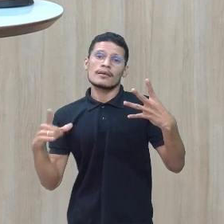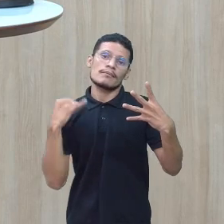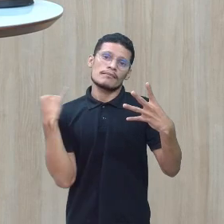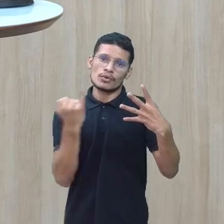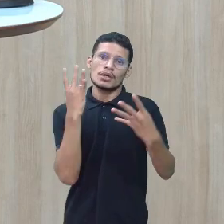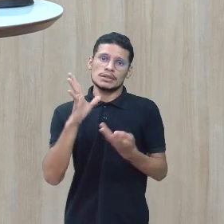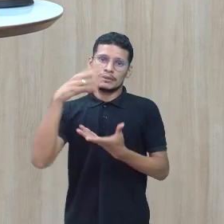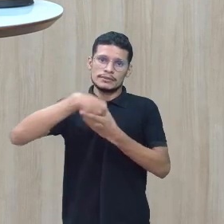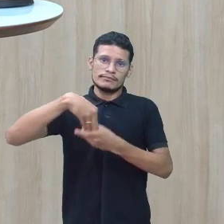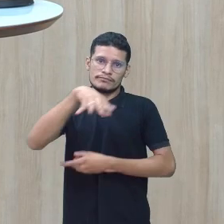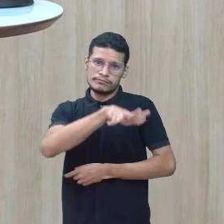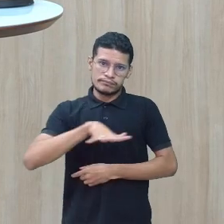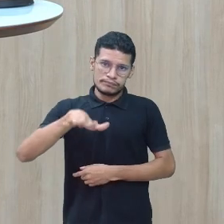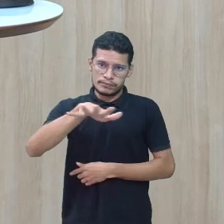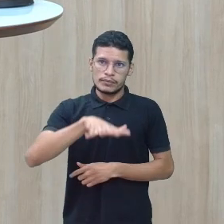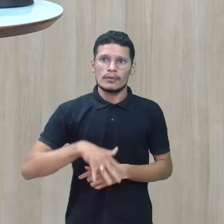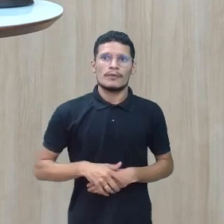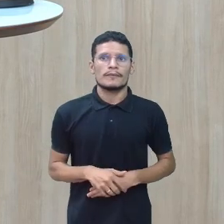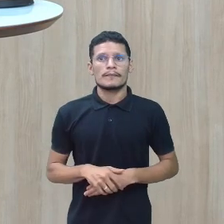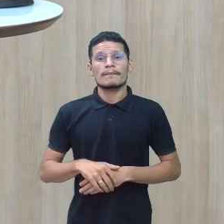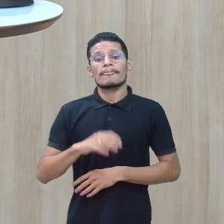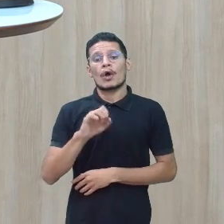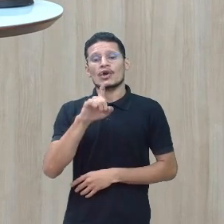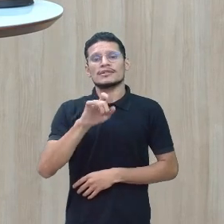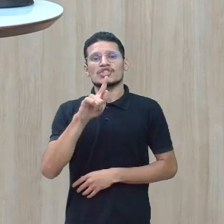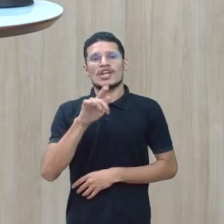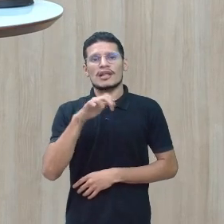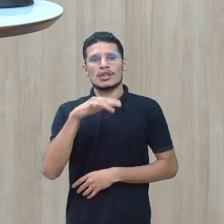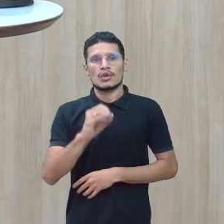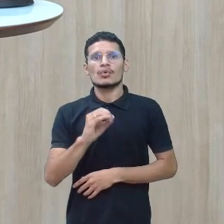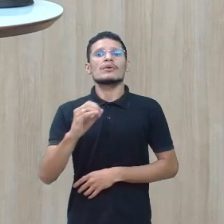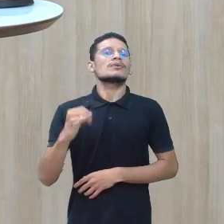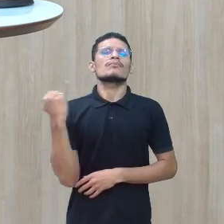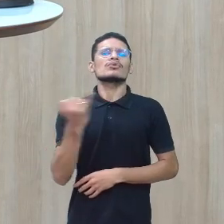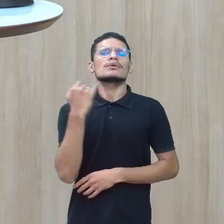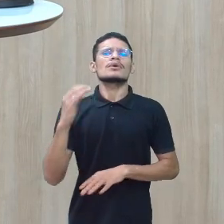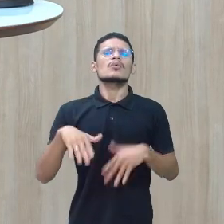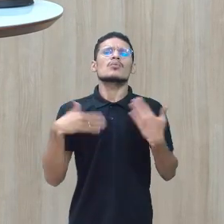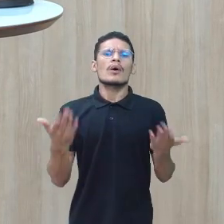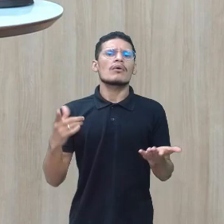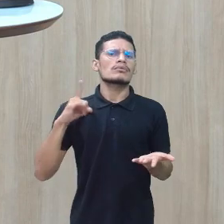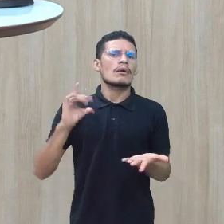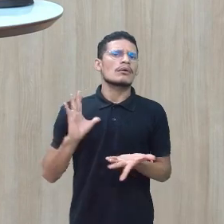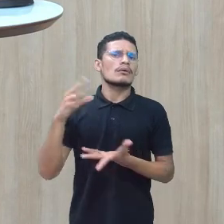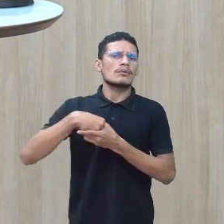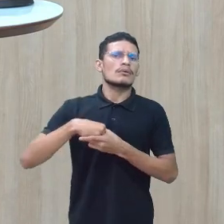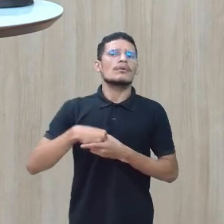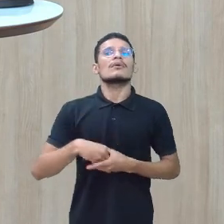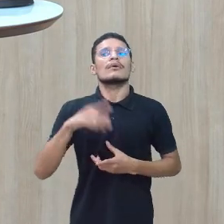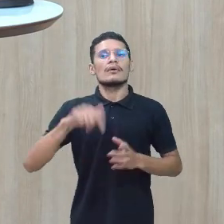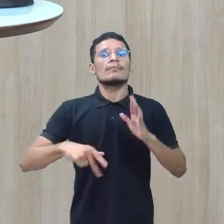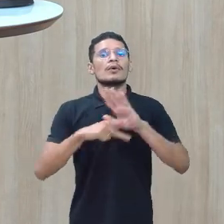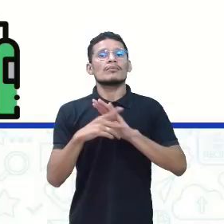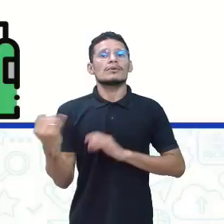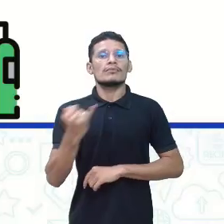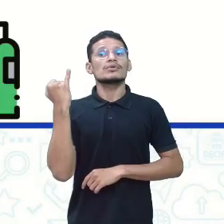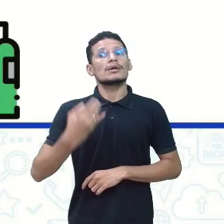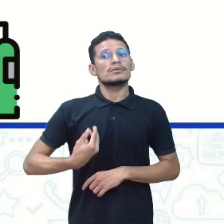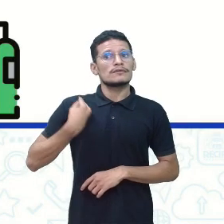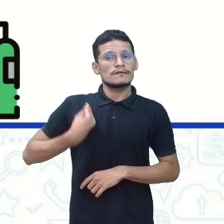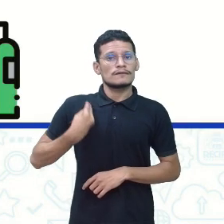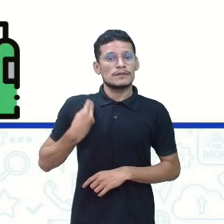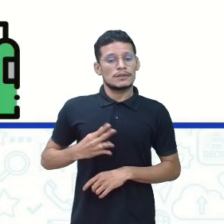importância na atmosfera. O oxigênio, que importância ele tem? Ele é de extrema importância para a vida